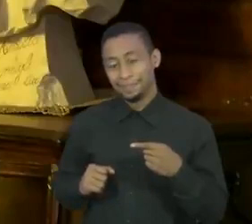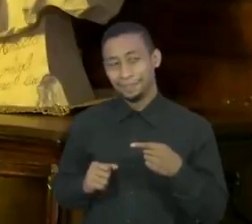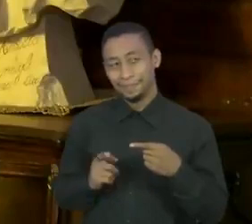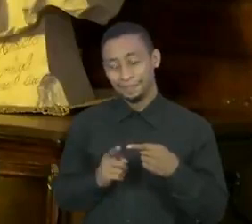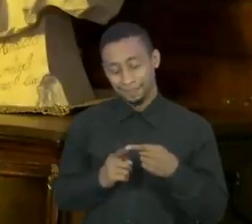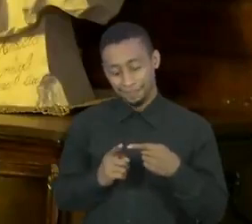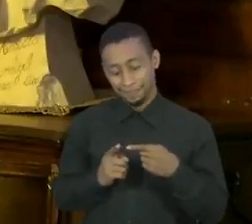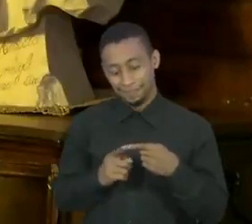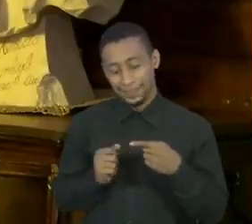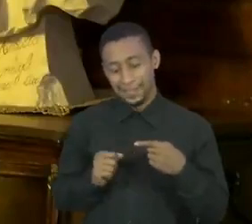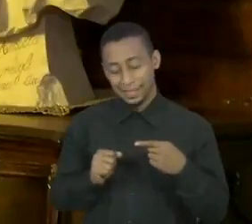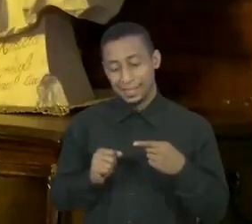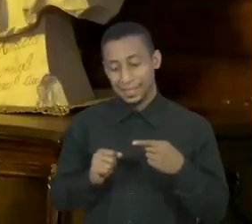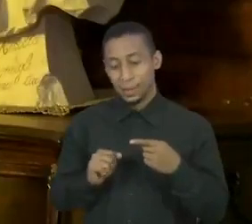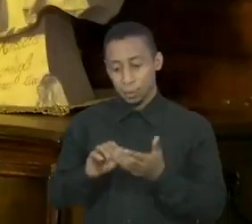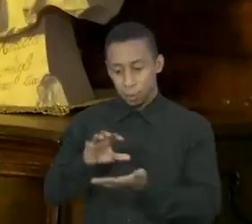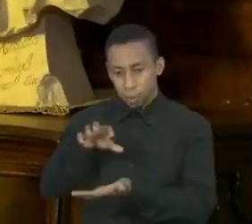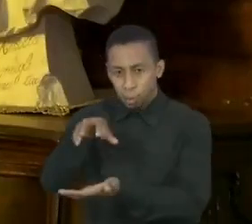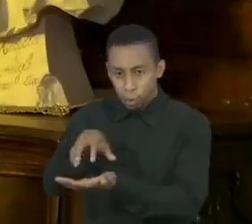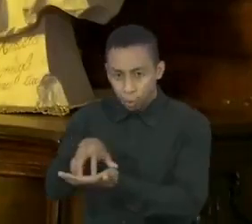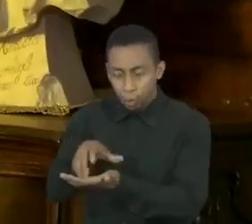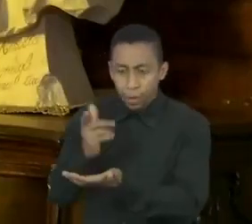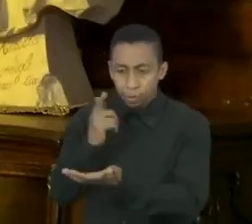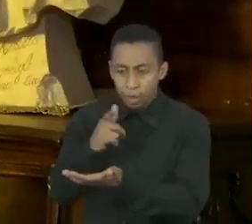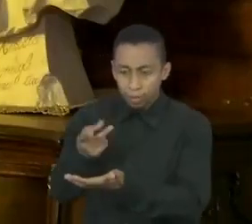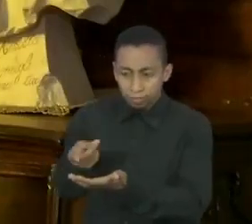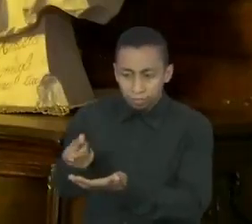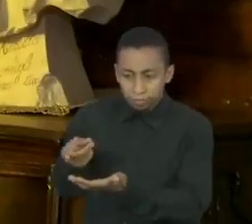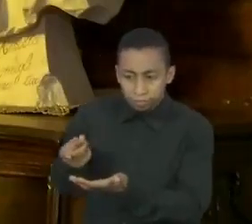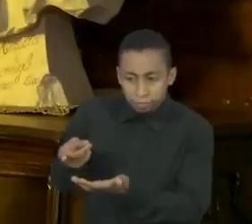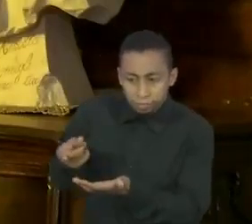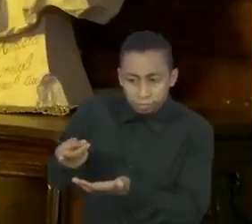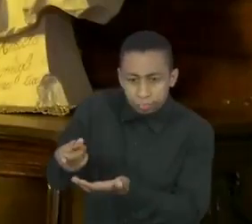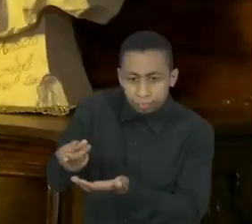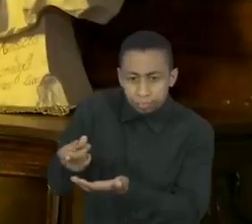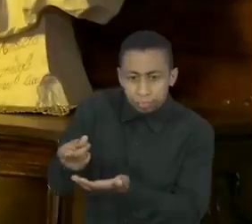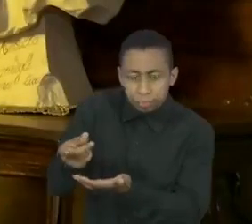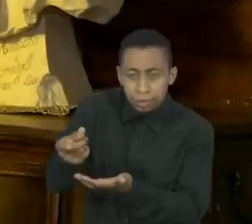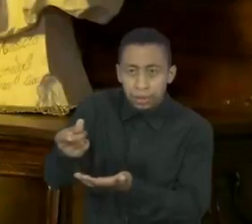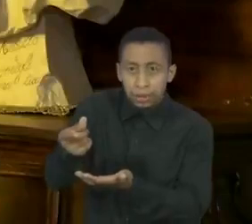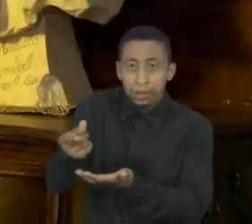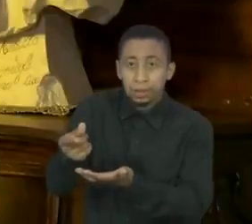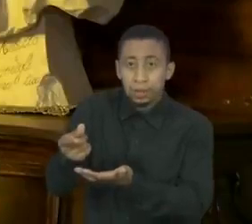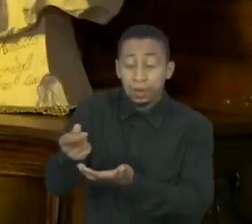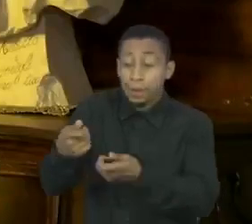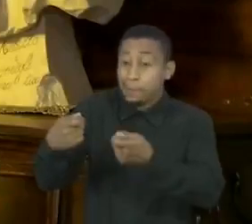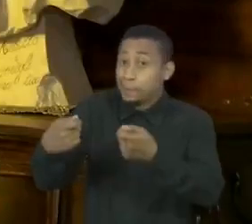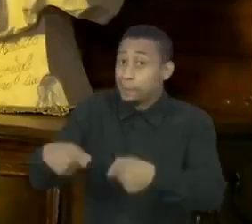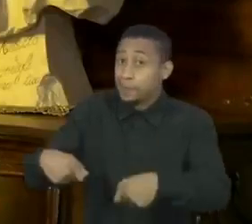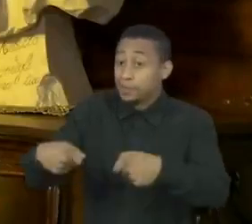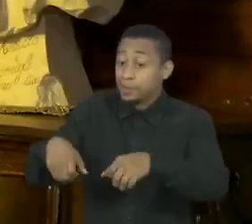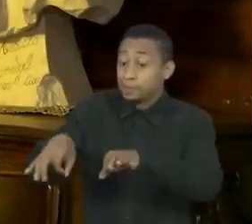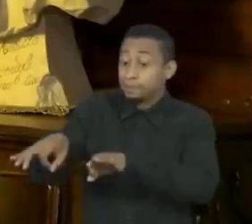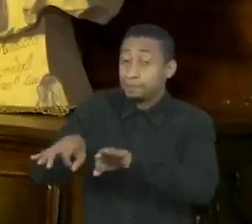ela é uma instituição para ter durabilidade. Ela tem que ter